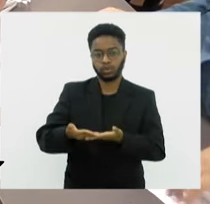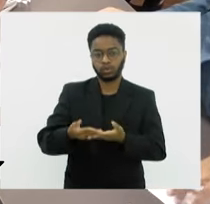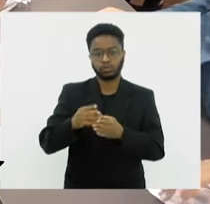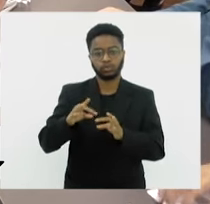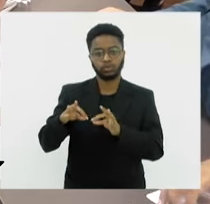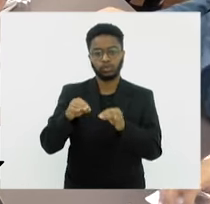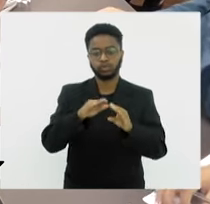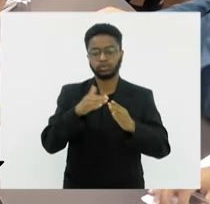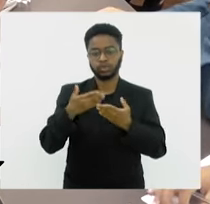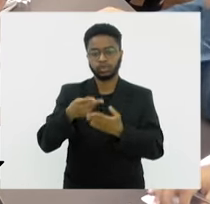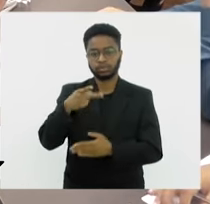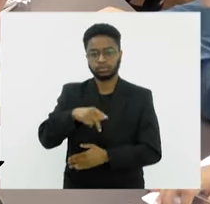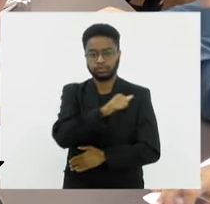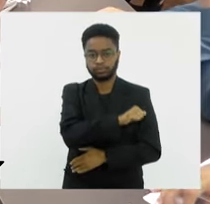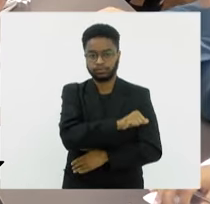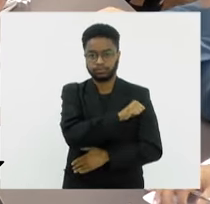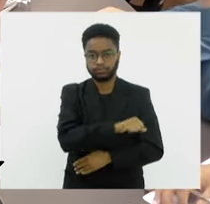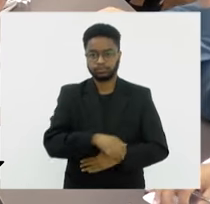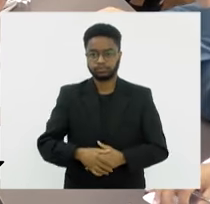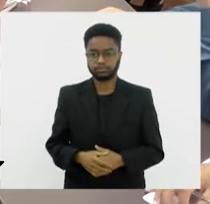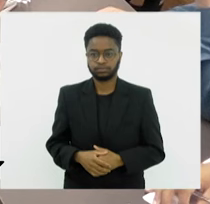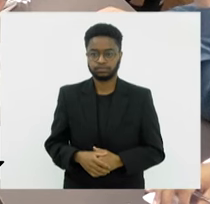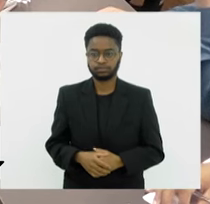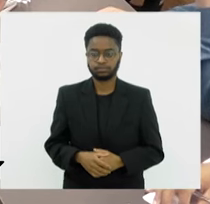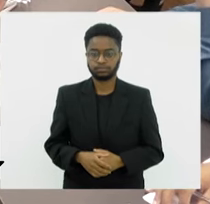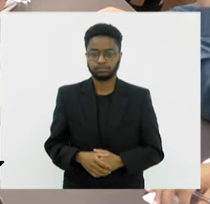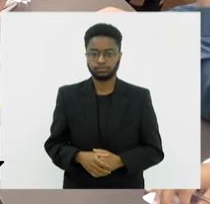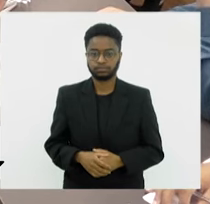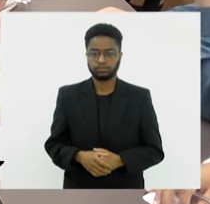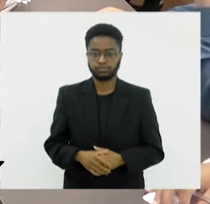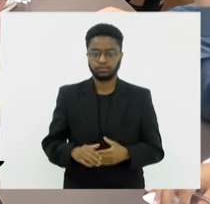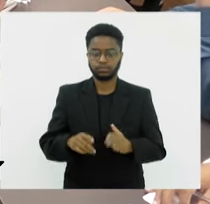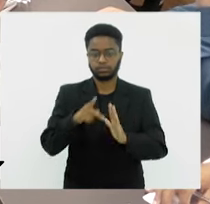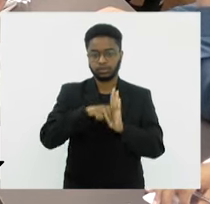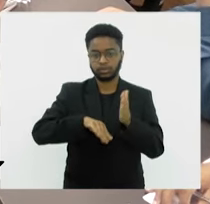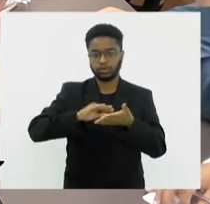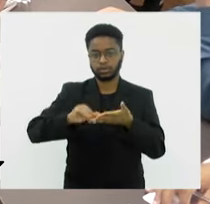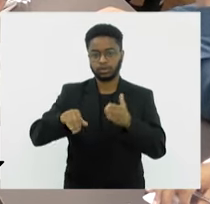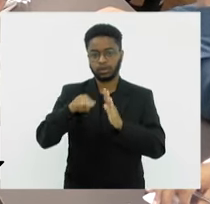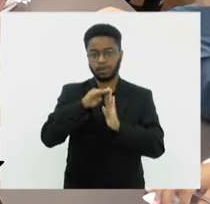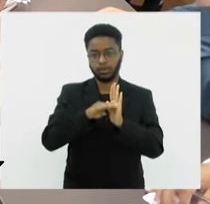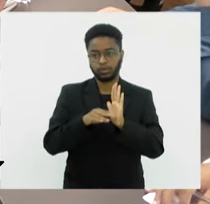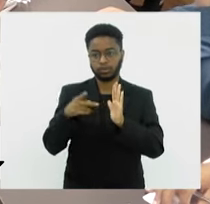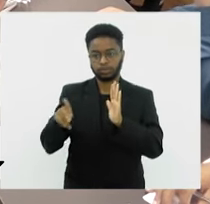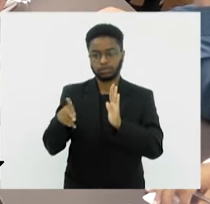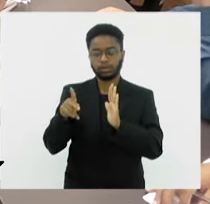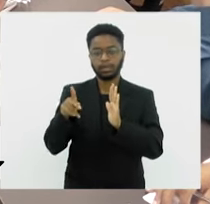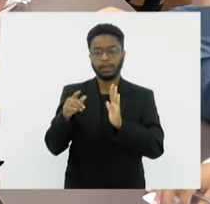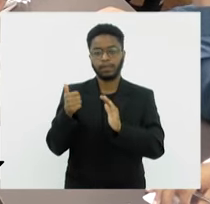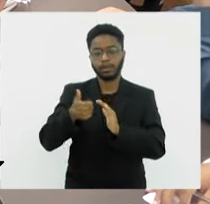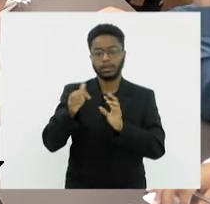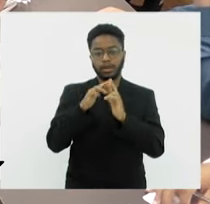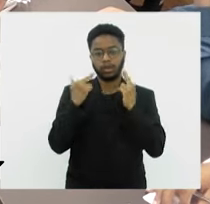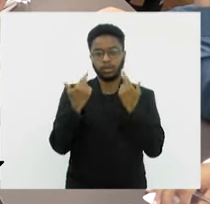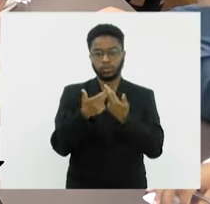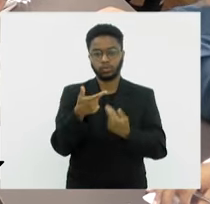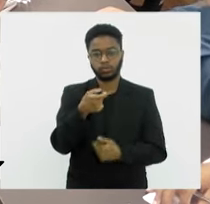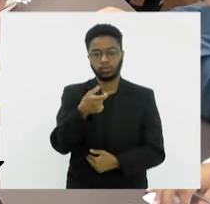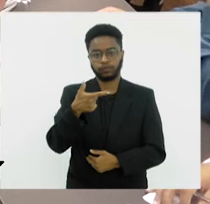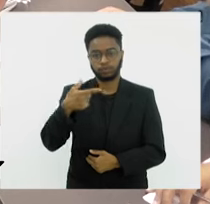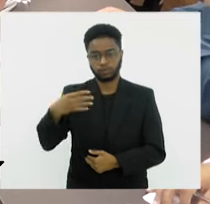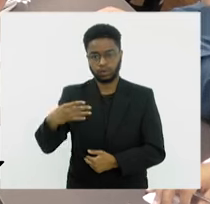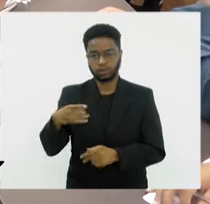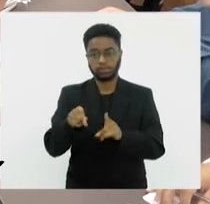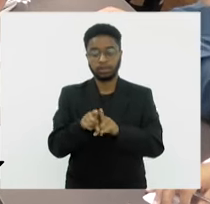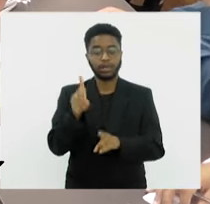estadual de ensino do estado do Rio de Janeiro. O projeto foi retirado de pauta pelo autor, deputado Vinícius Cozolino, na primeira reunião ordinária de 24. Lembrando